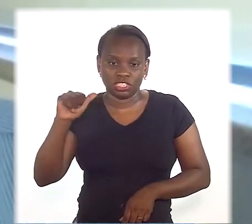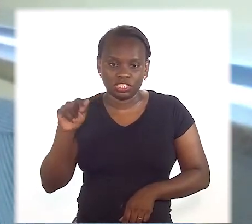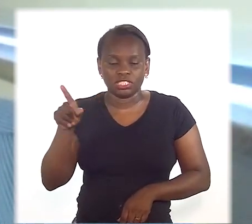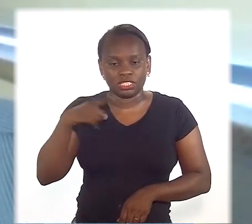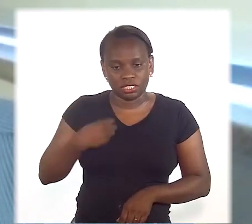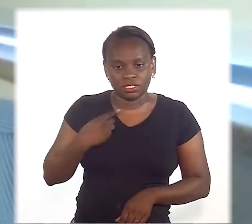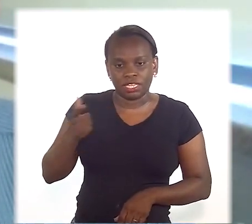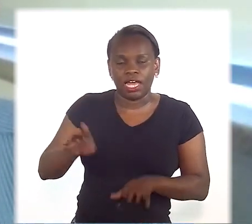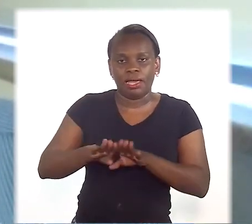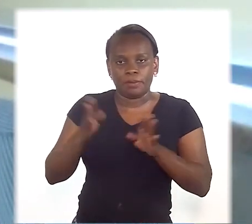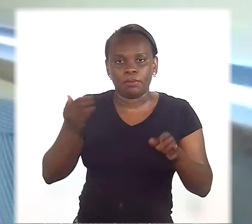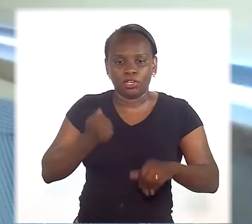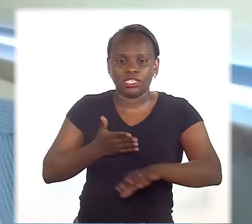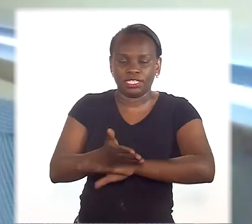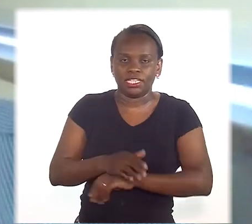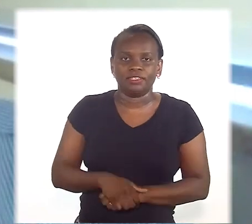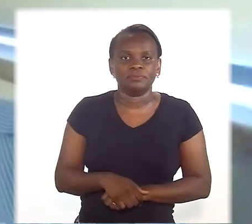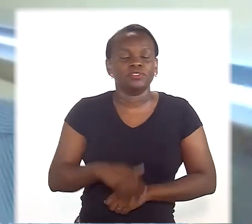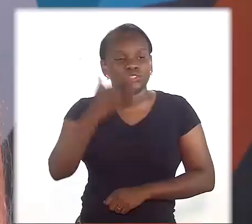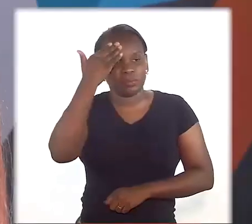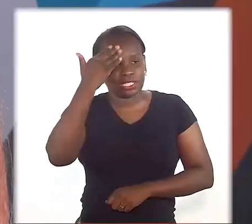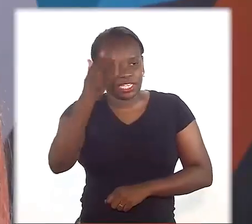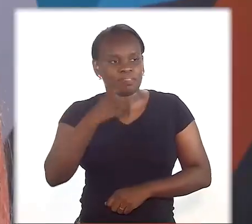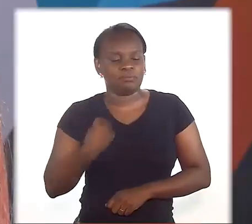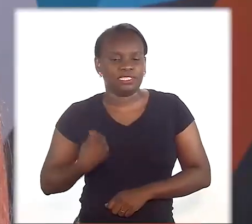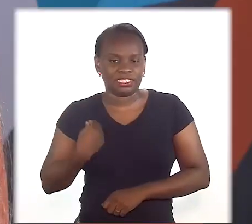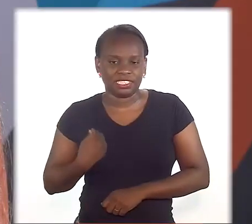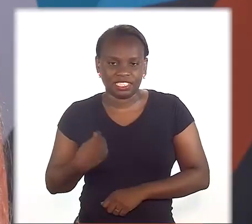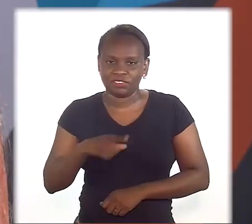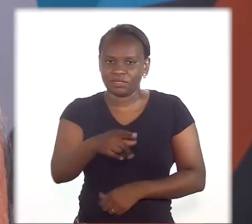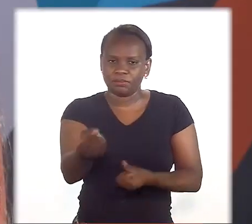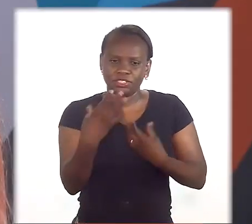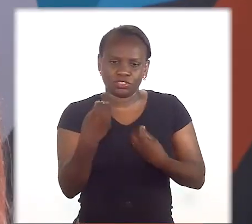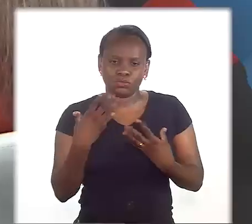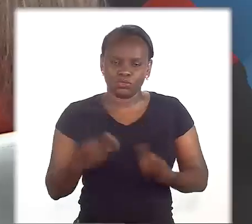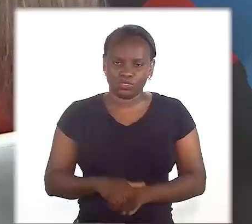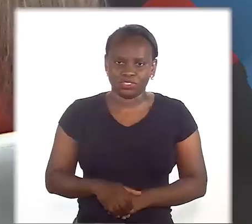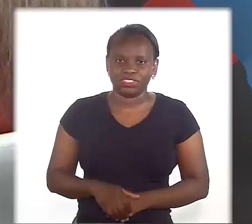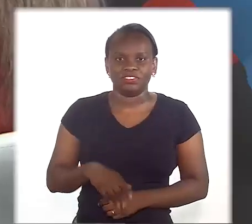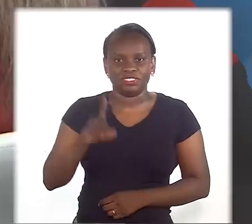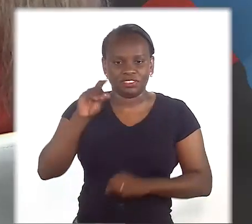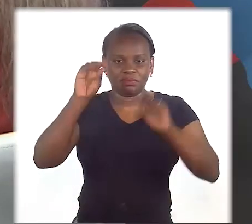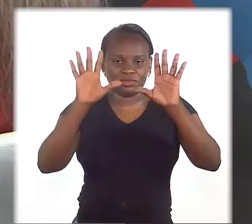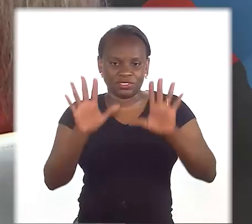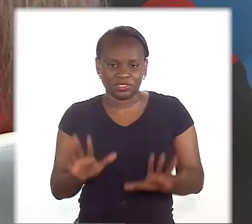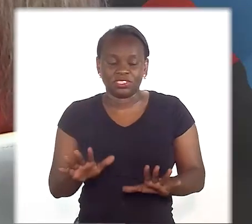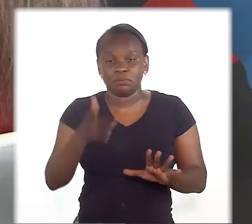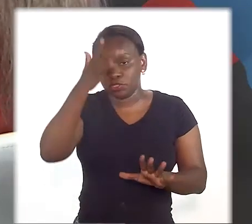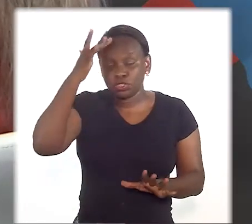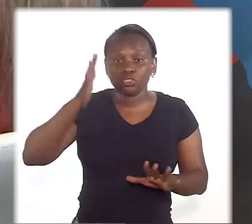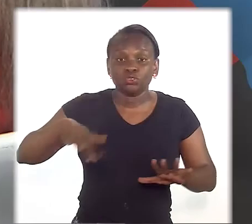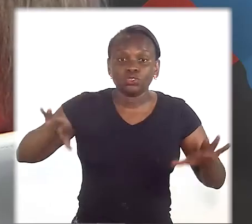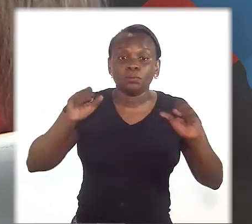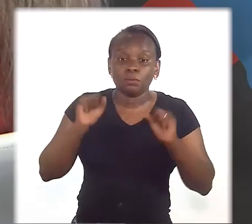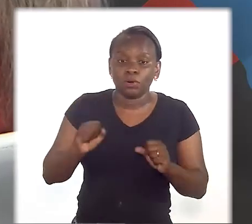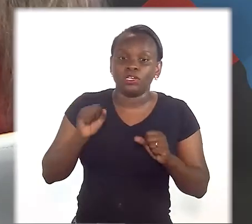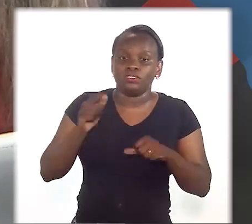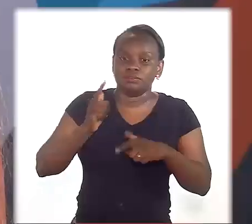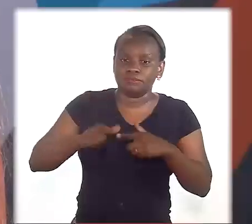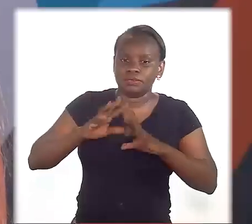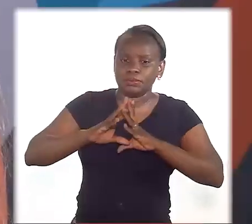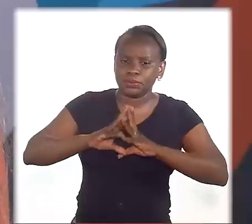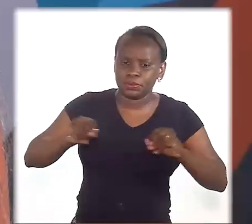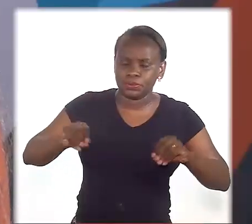é aberto, pode entrar lá. Obrigada pela sua presença, você nos ensinou muito. Fica com Deus e que as pessoas possam